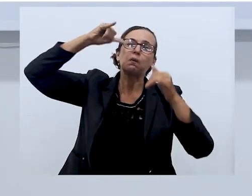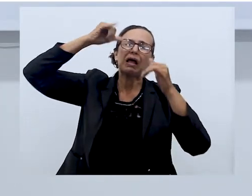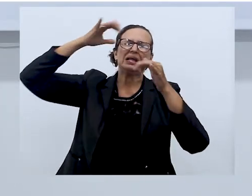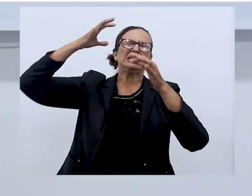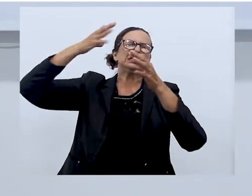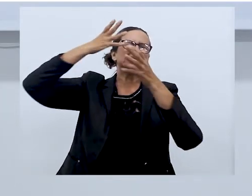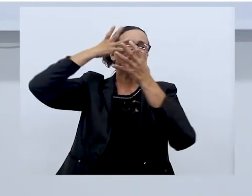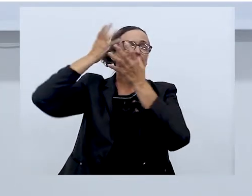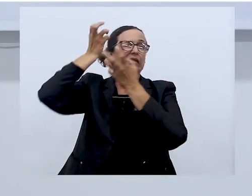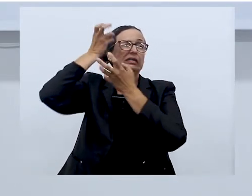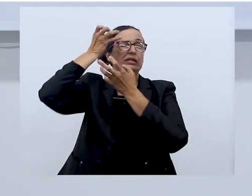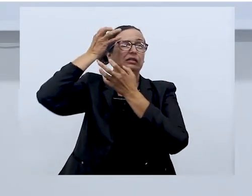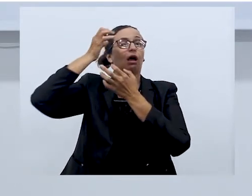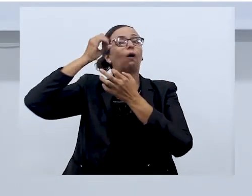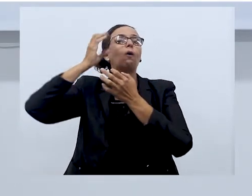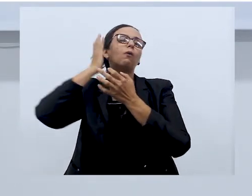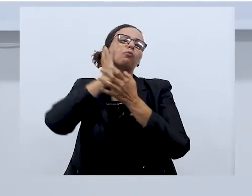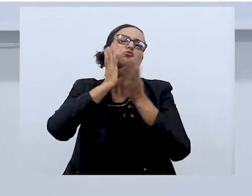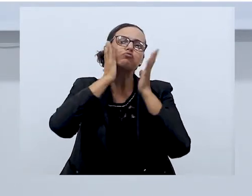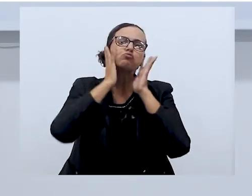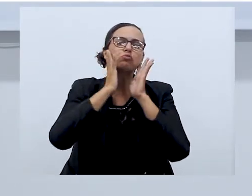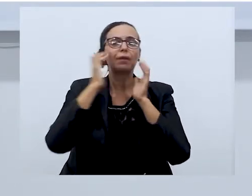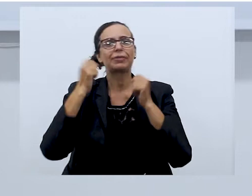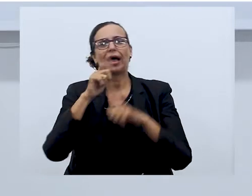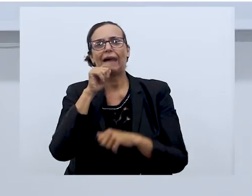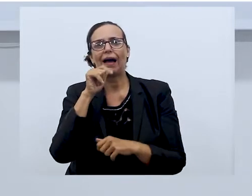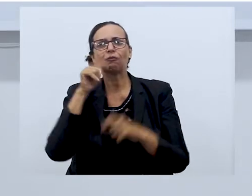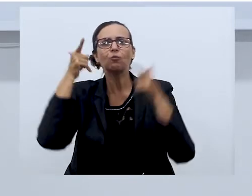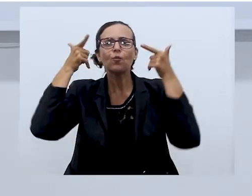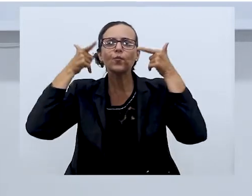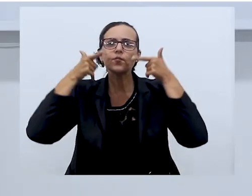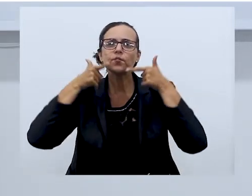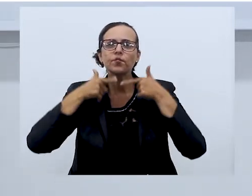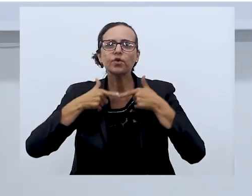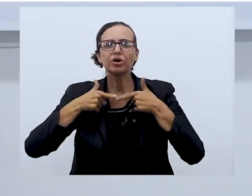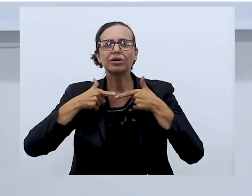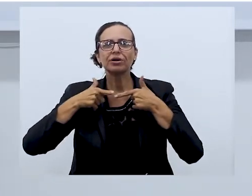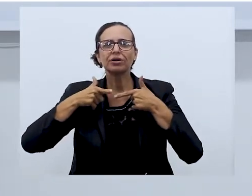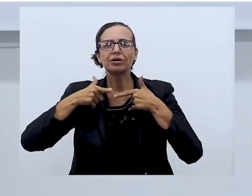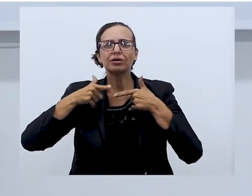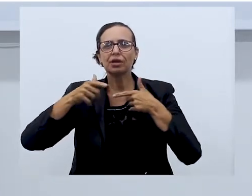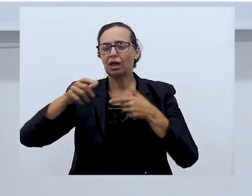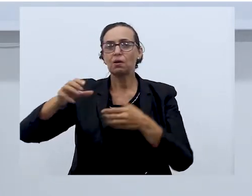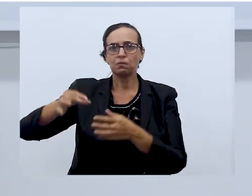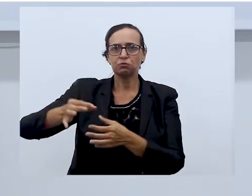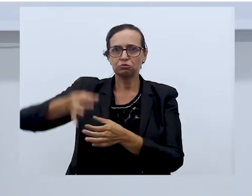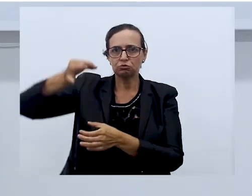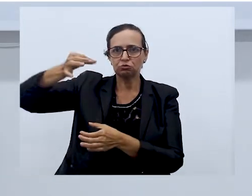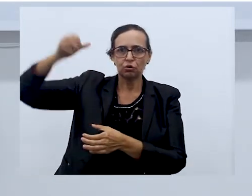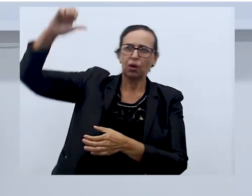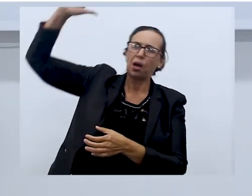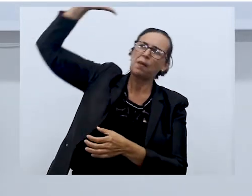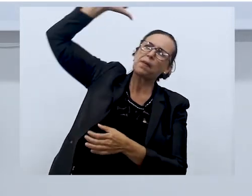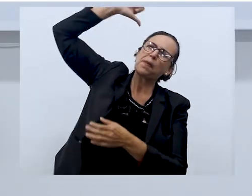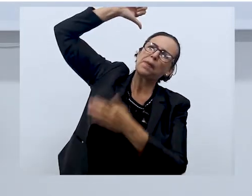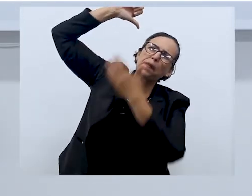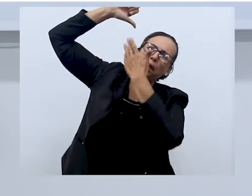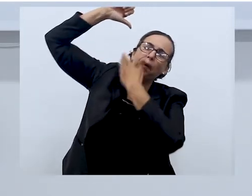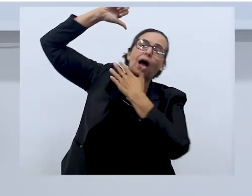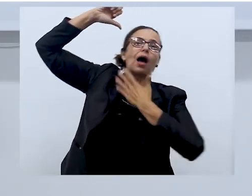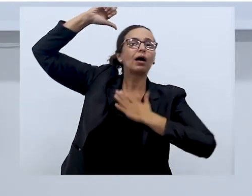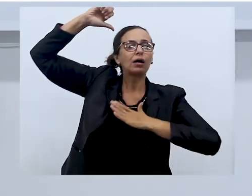face, o que deve ser feito? Deve-se lavar com água limpa, corrente, tá? De preferência